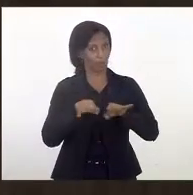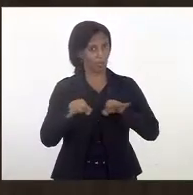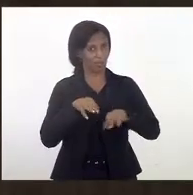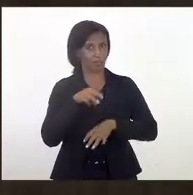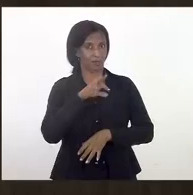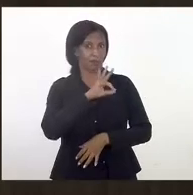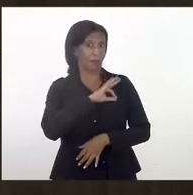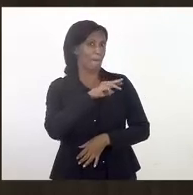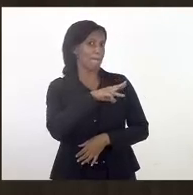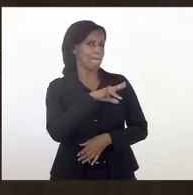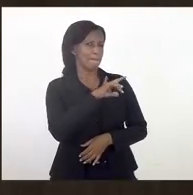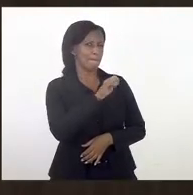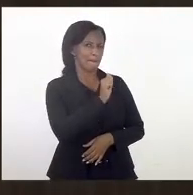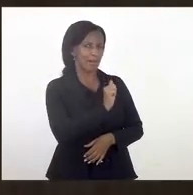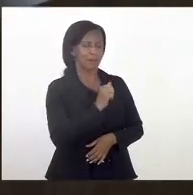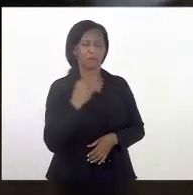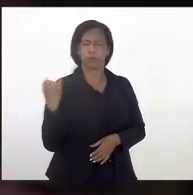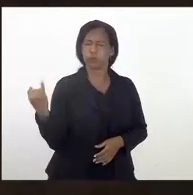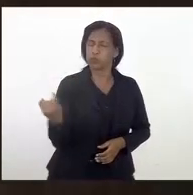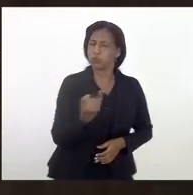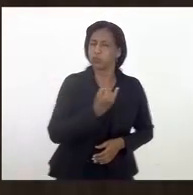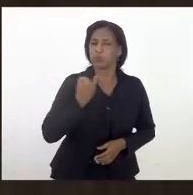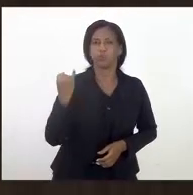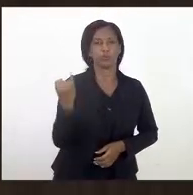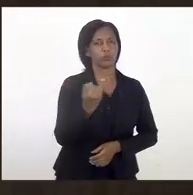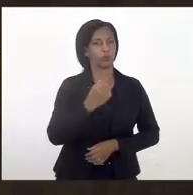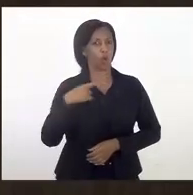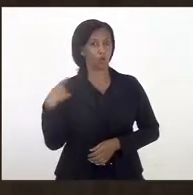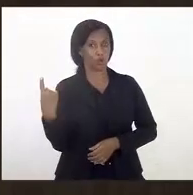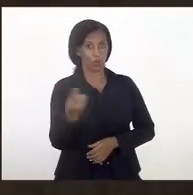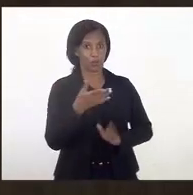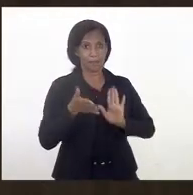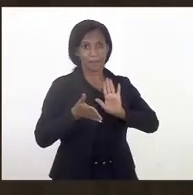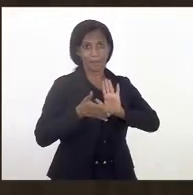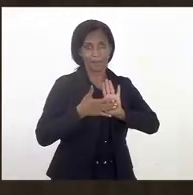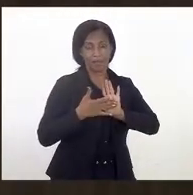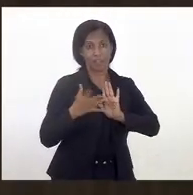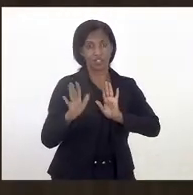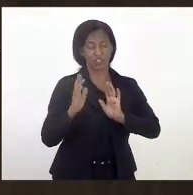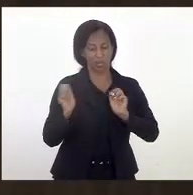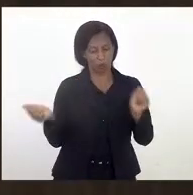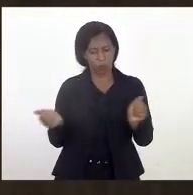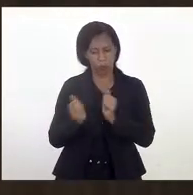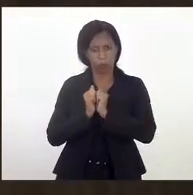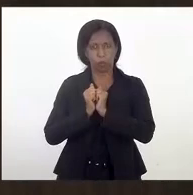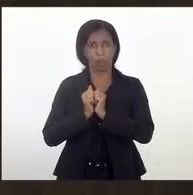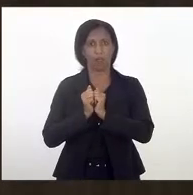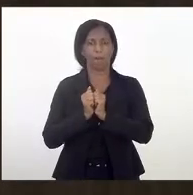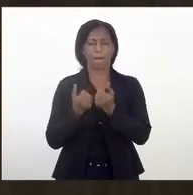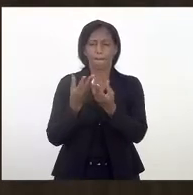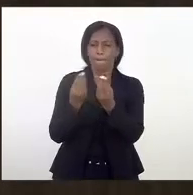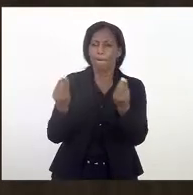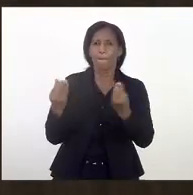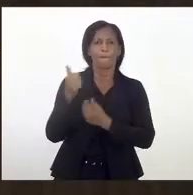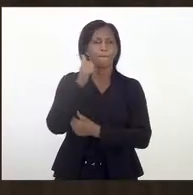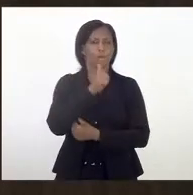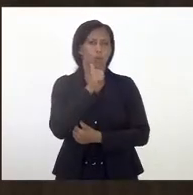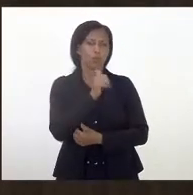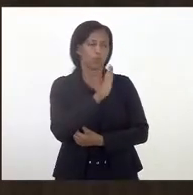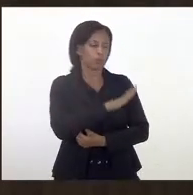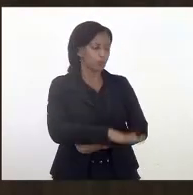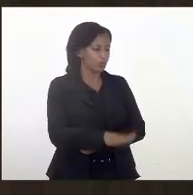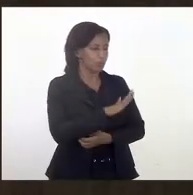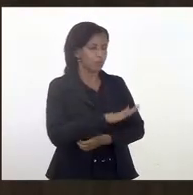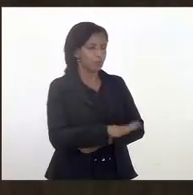Rocha importantíssimo nosso mandato que acompanha muito as mulheres as